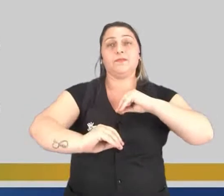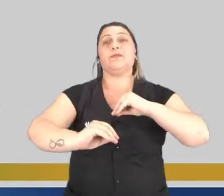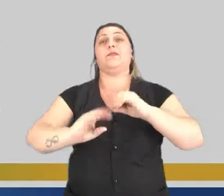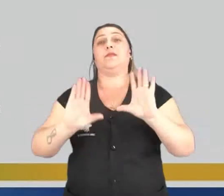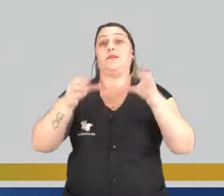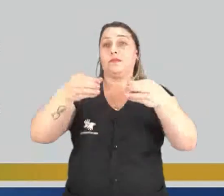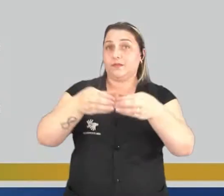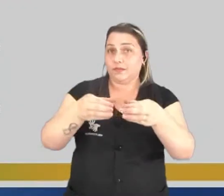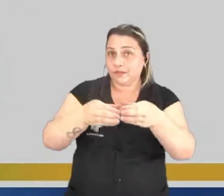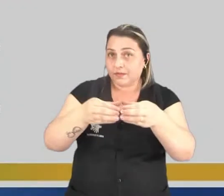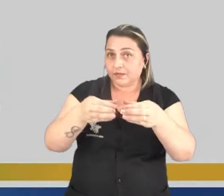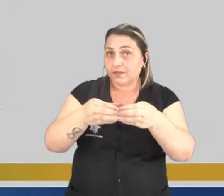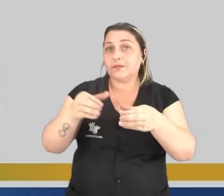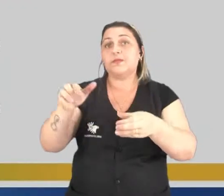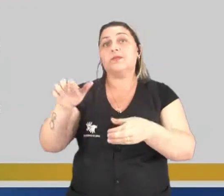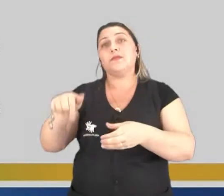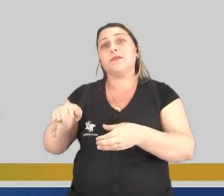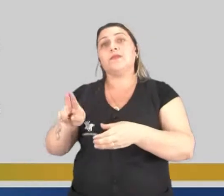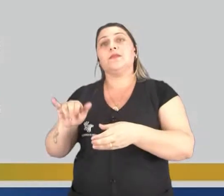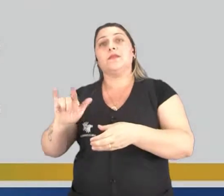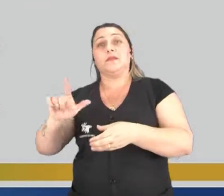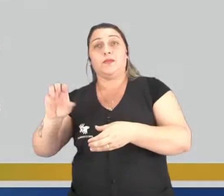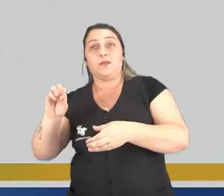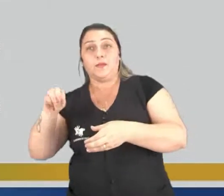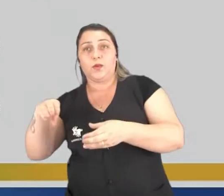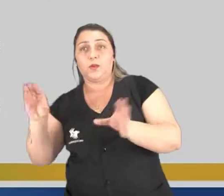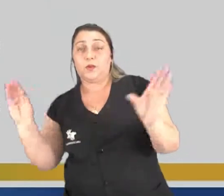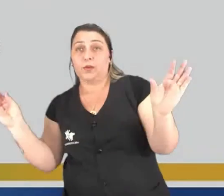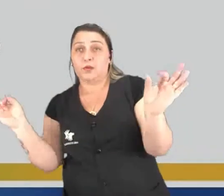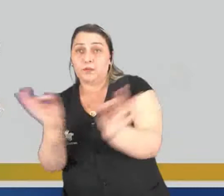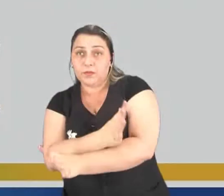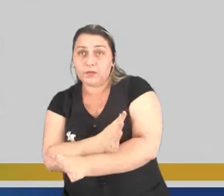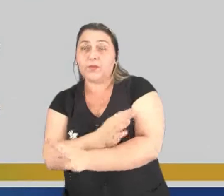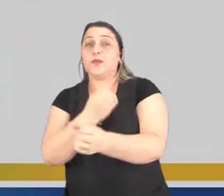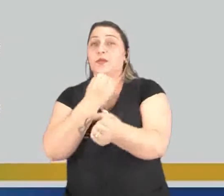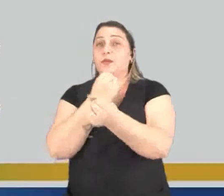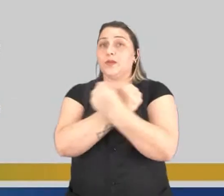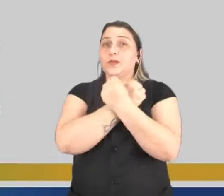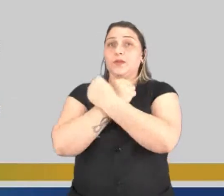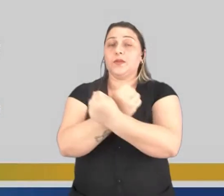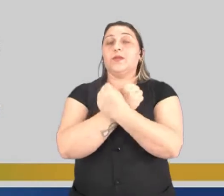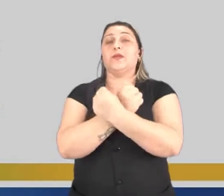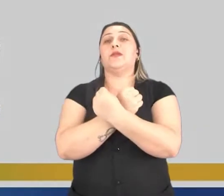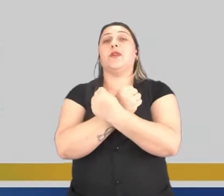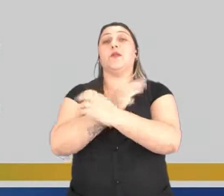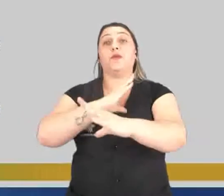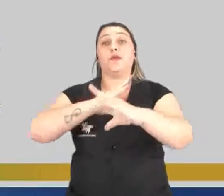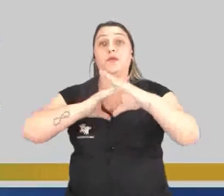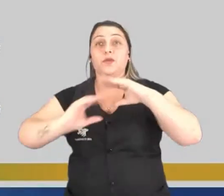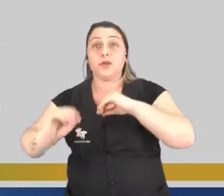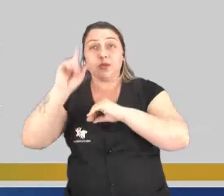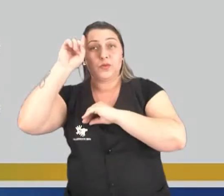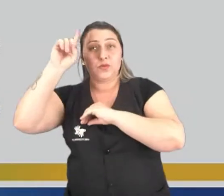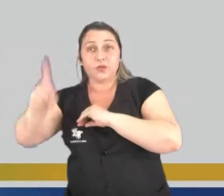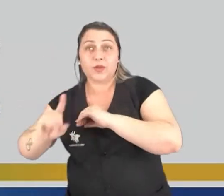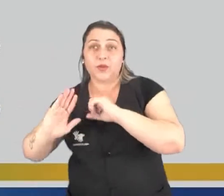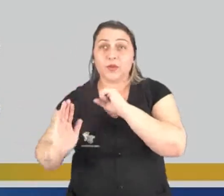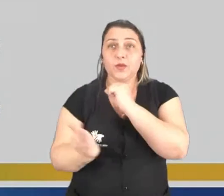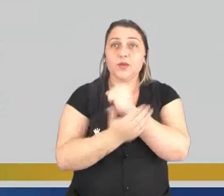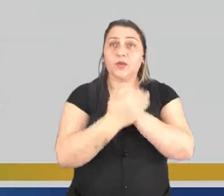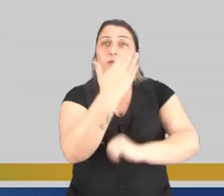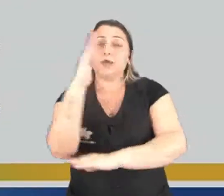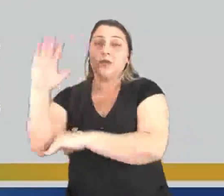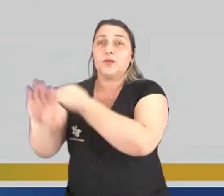Essas comunidades chamavam quilombos, que se formaram quando os escravos, na época da escravidão, fugiam dos seus senhores e iam se esconder na